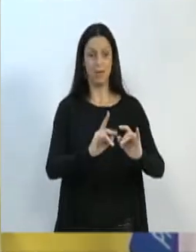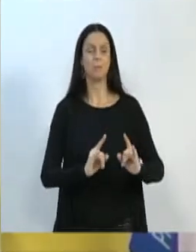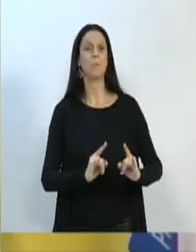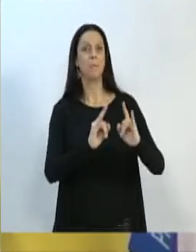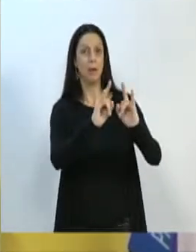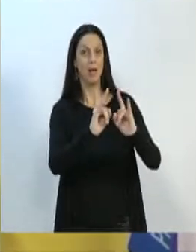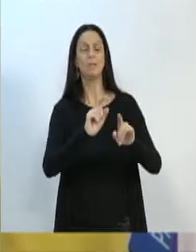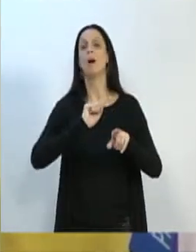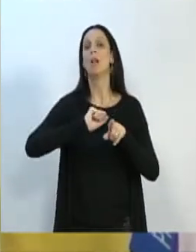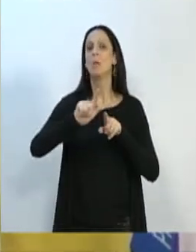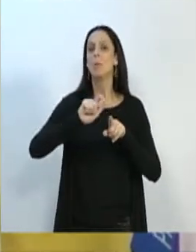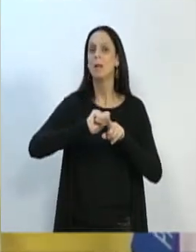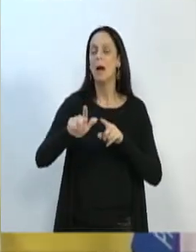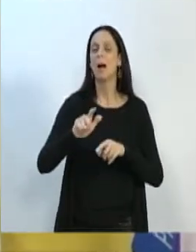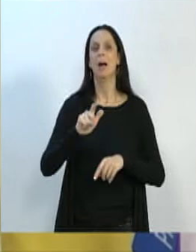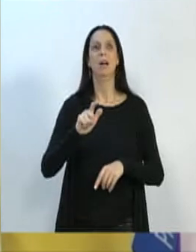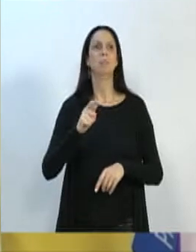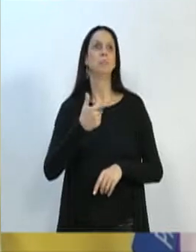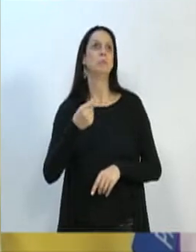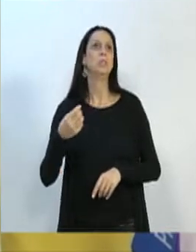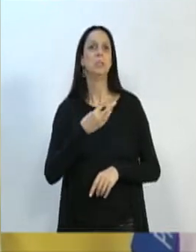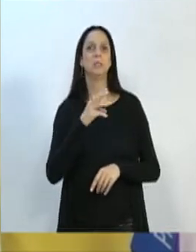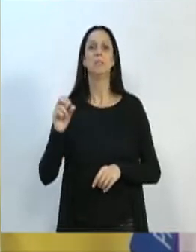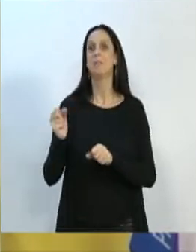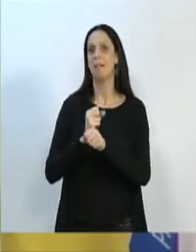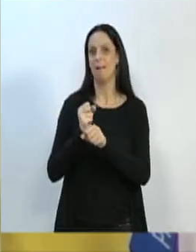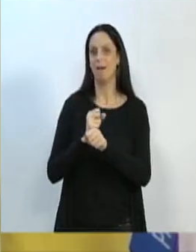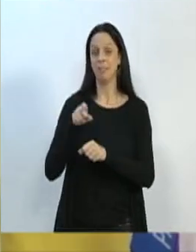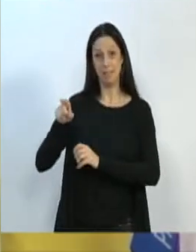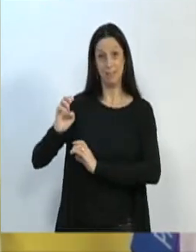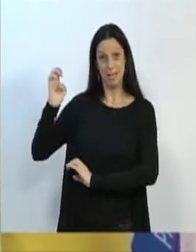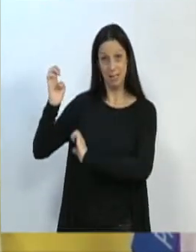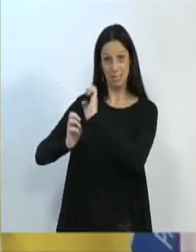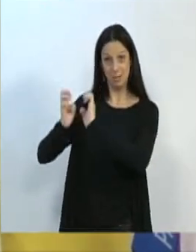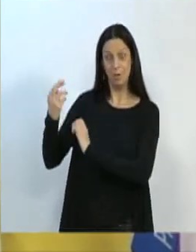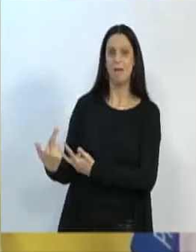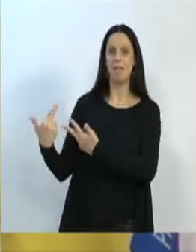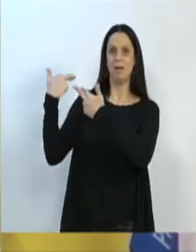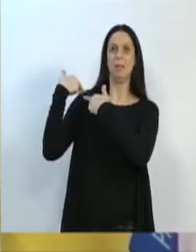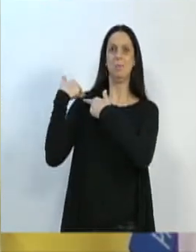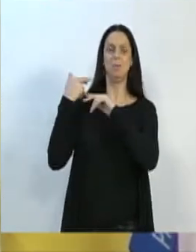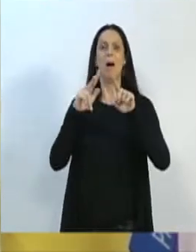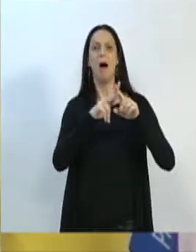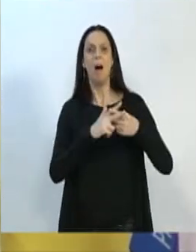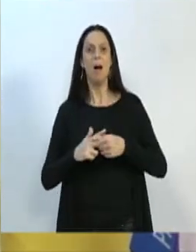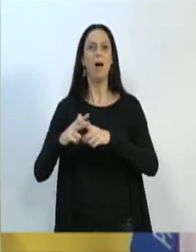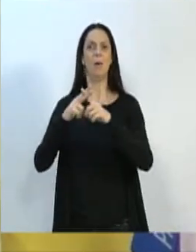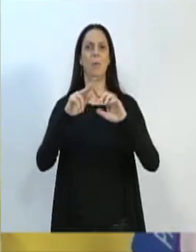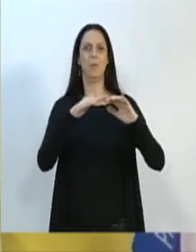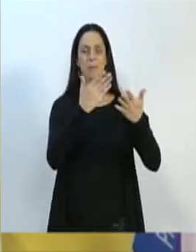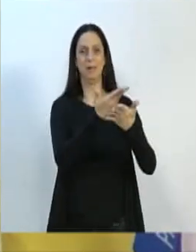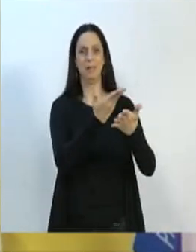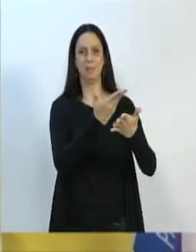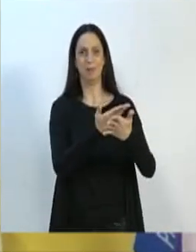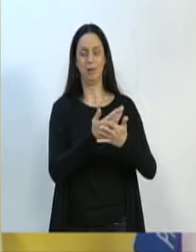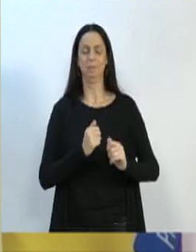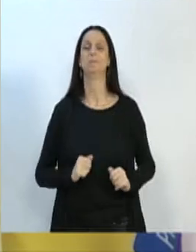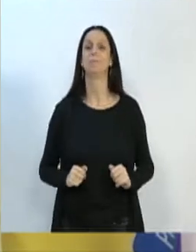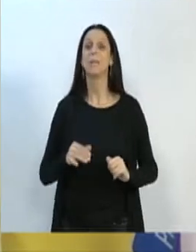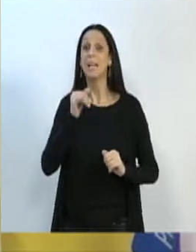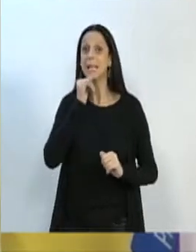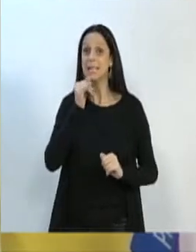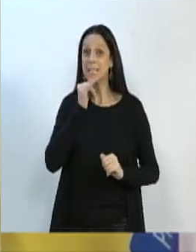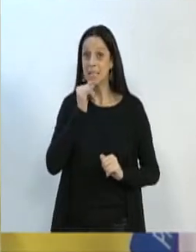essa empresa já seja responsável pela manutenção das unidades escolares ou seja deixa com a Secretaria de